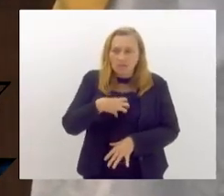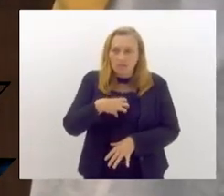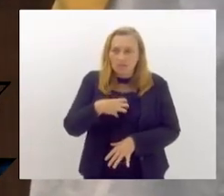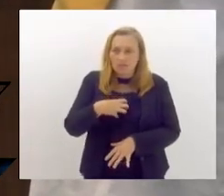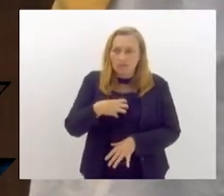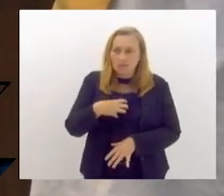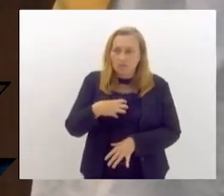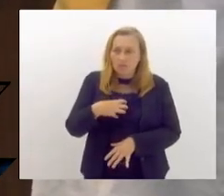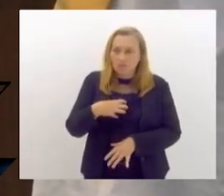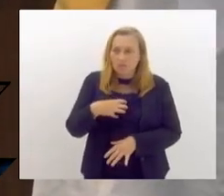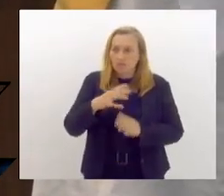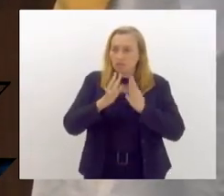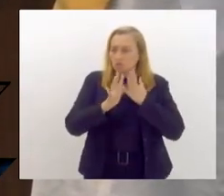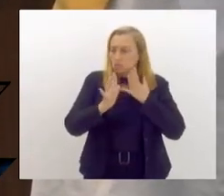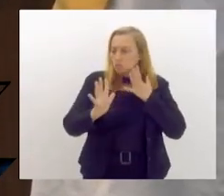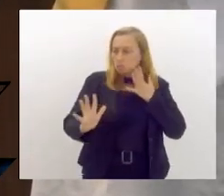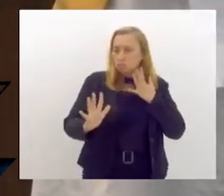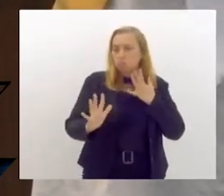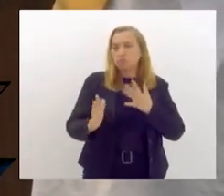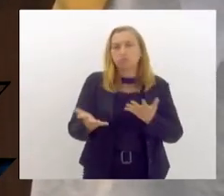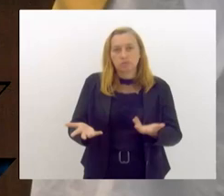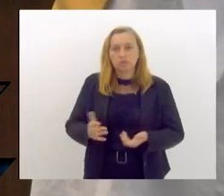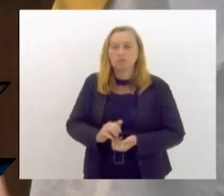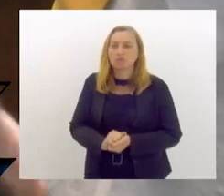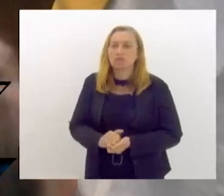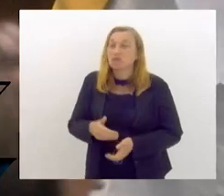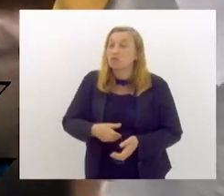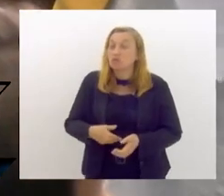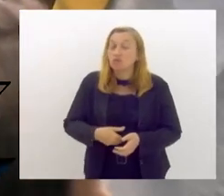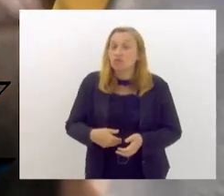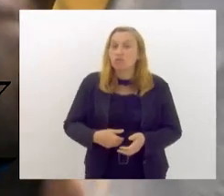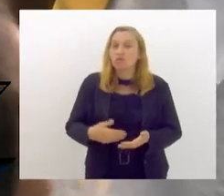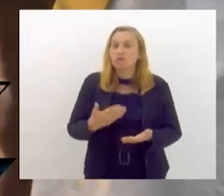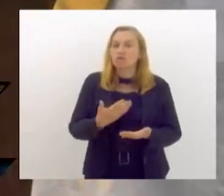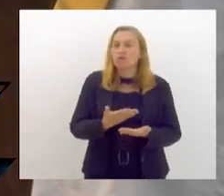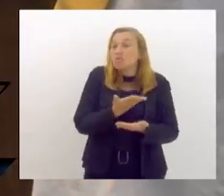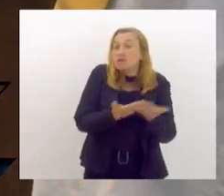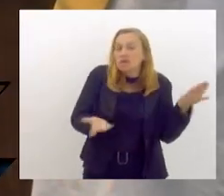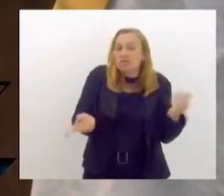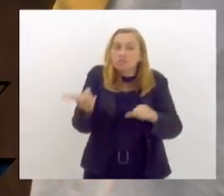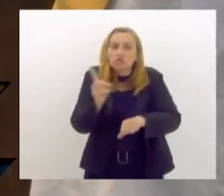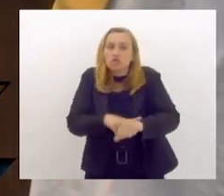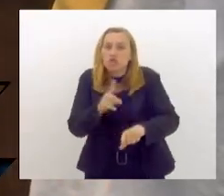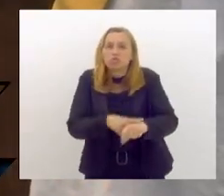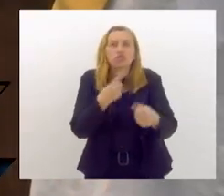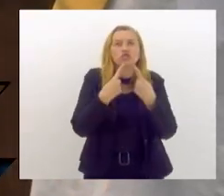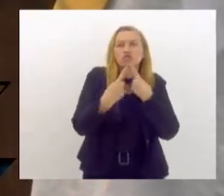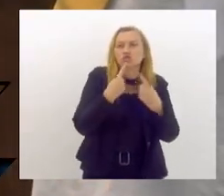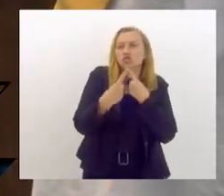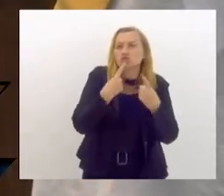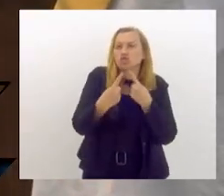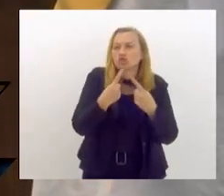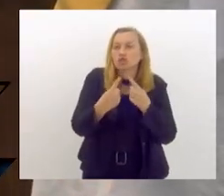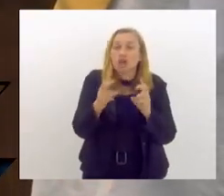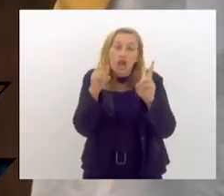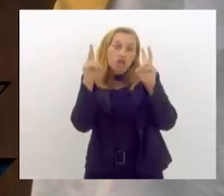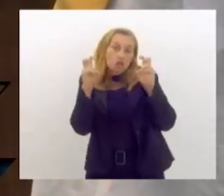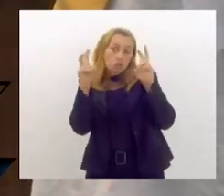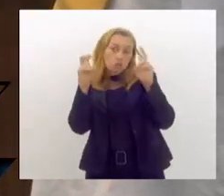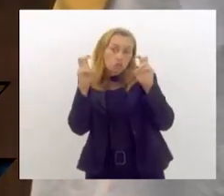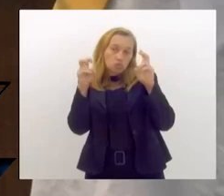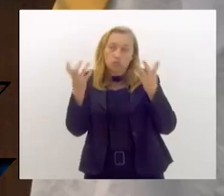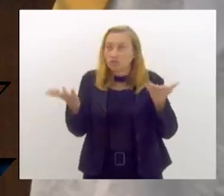as filas dos ossos, que percamos muito tempo discutindo questões